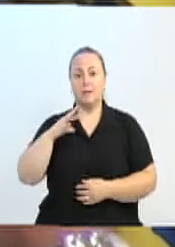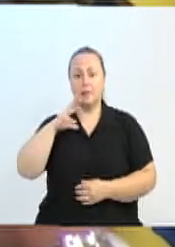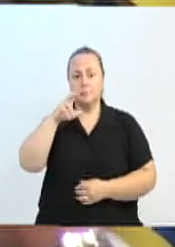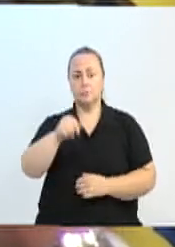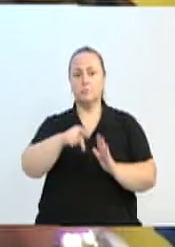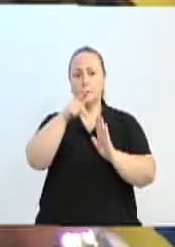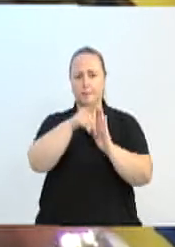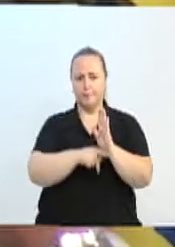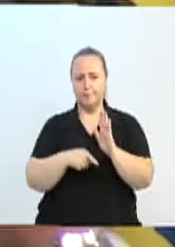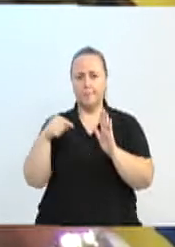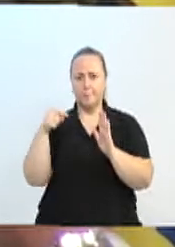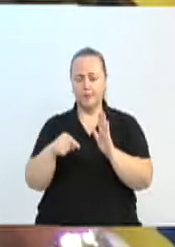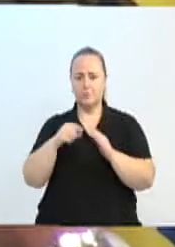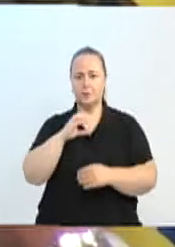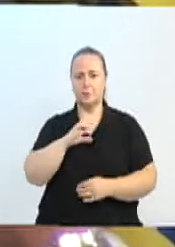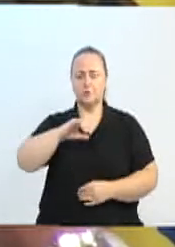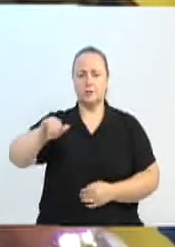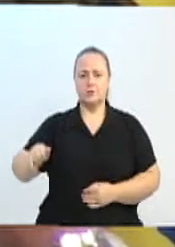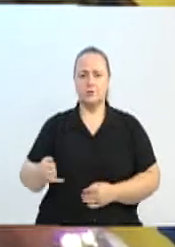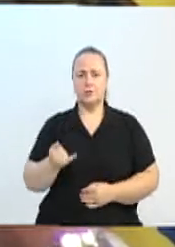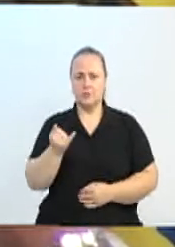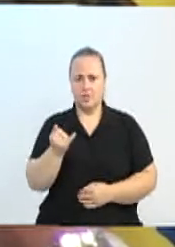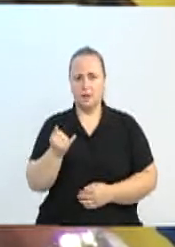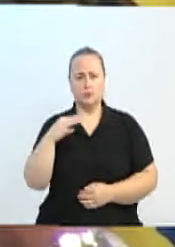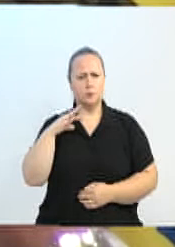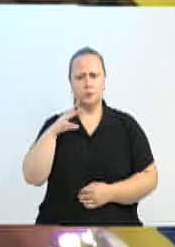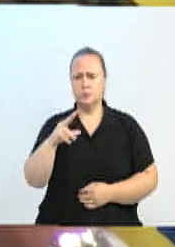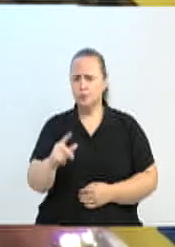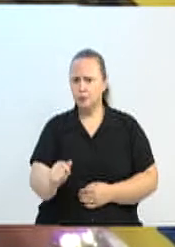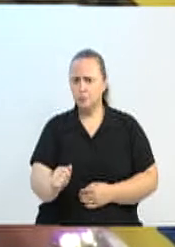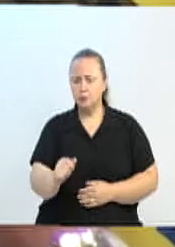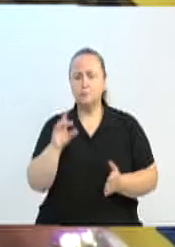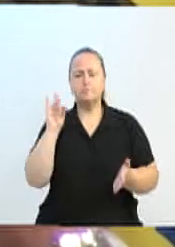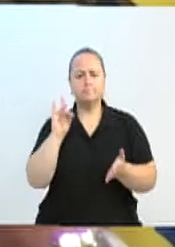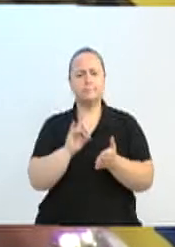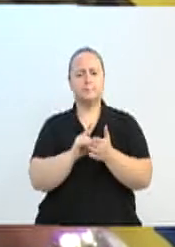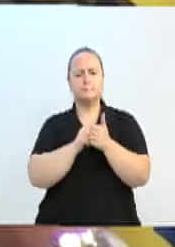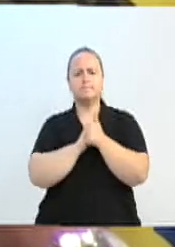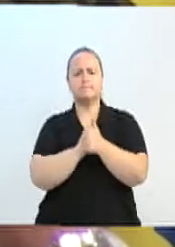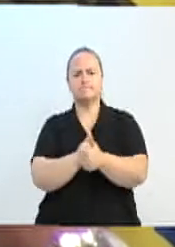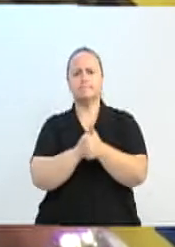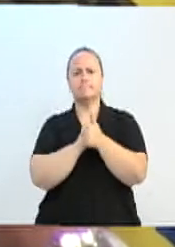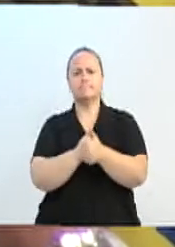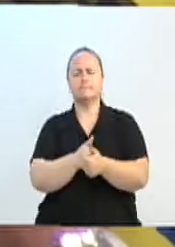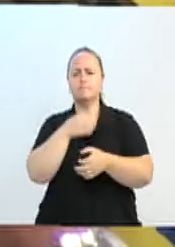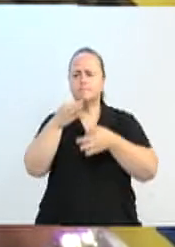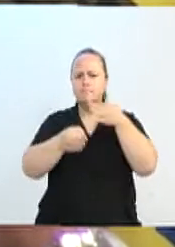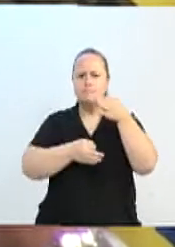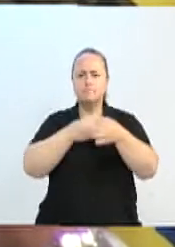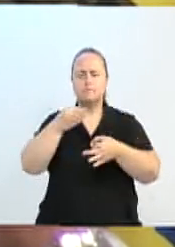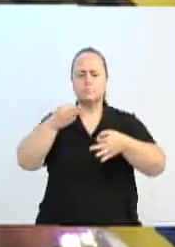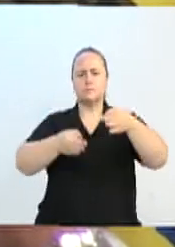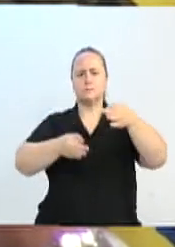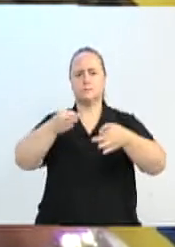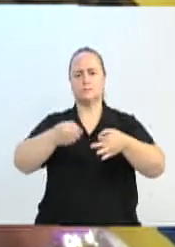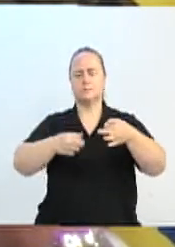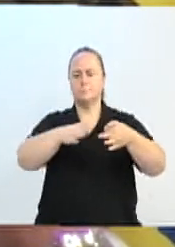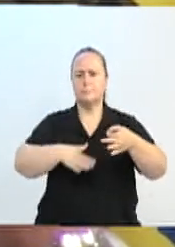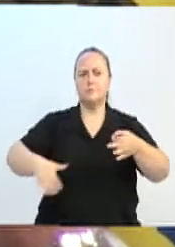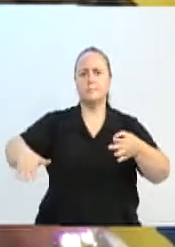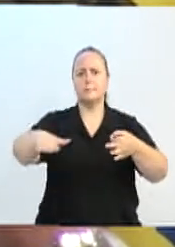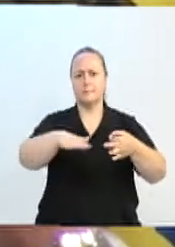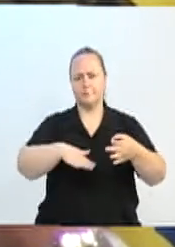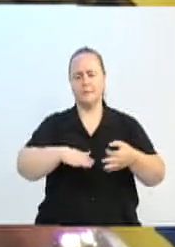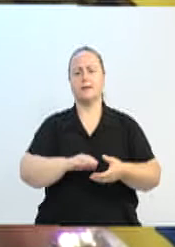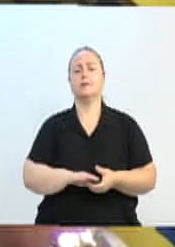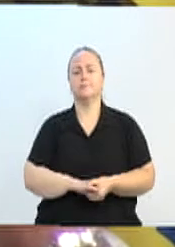ccj sem exceções Vereador Maurício Gol foram acompanhados e parecer jurídico da procuradoria da casa com